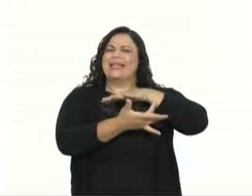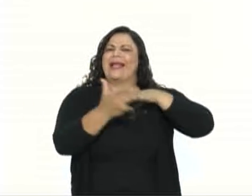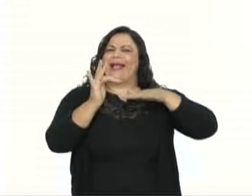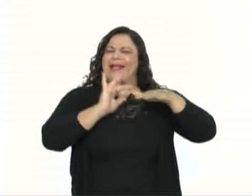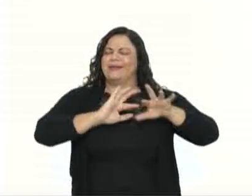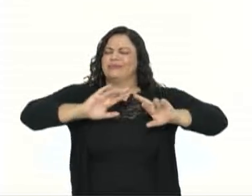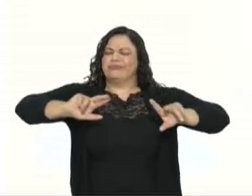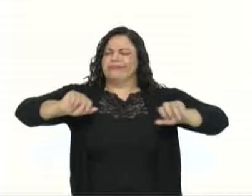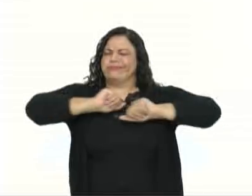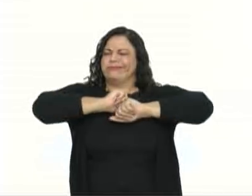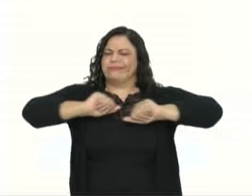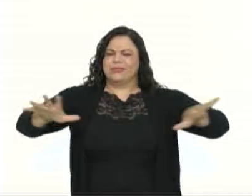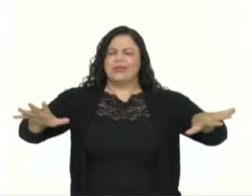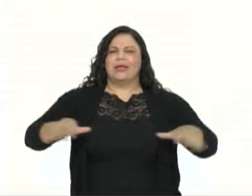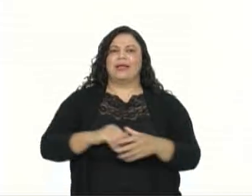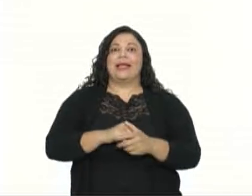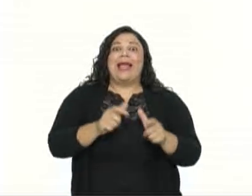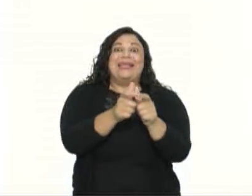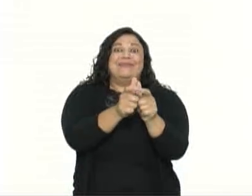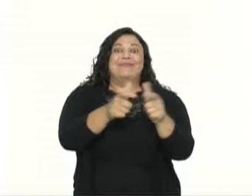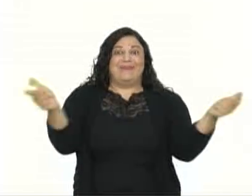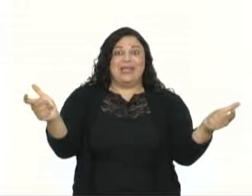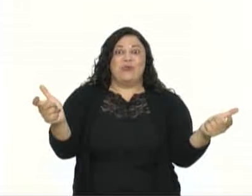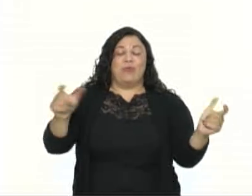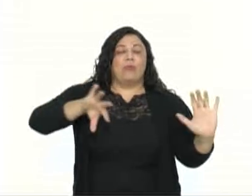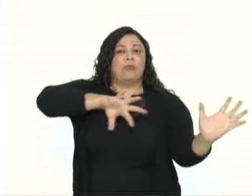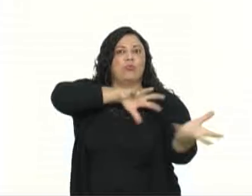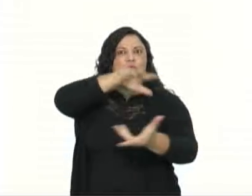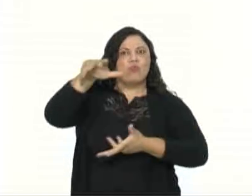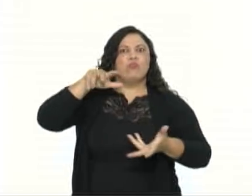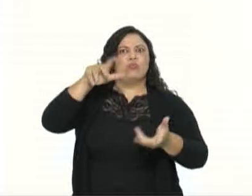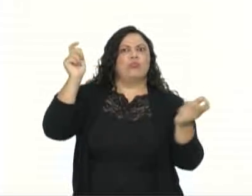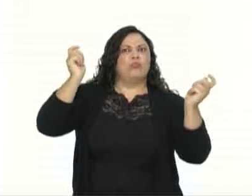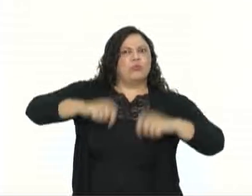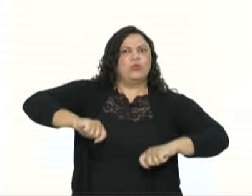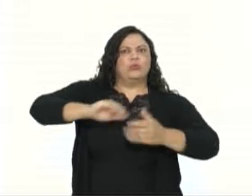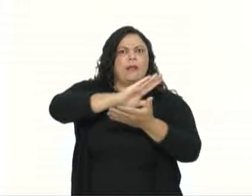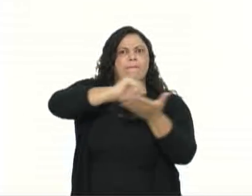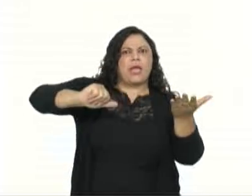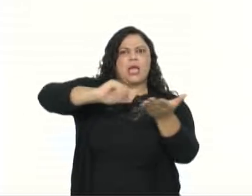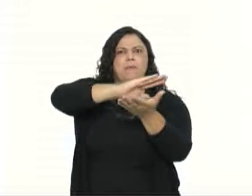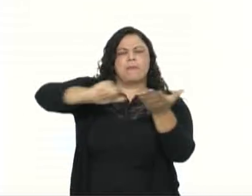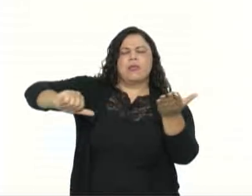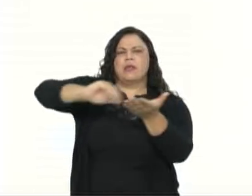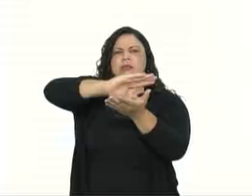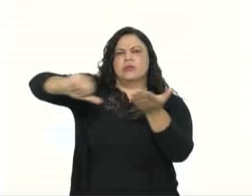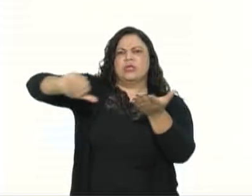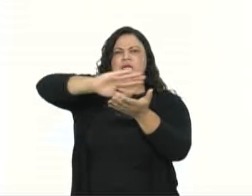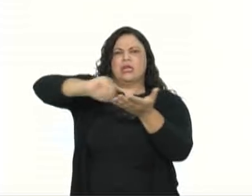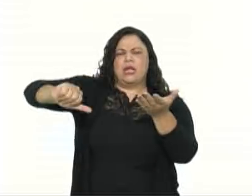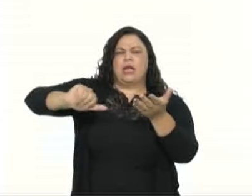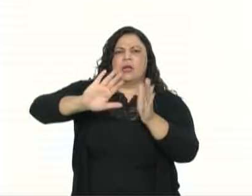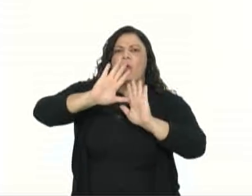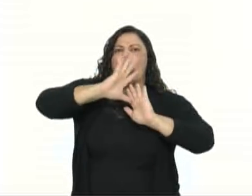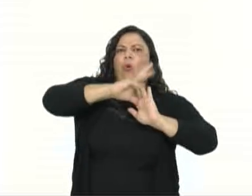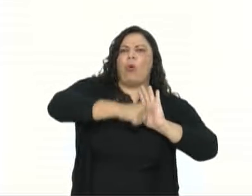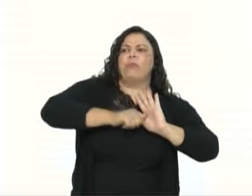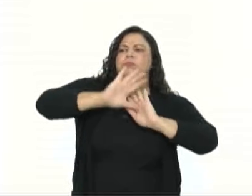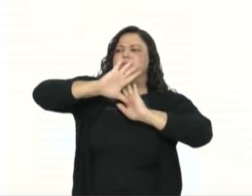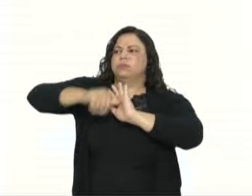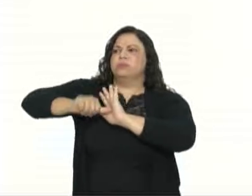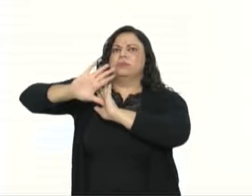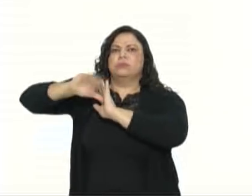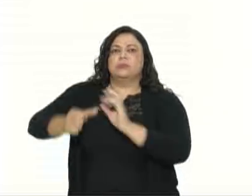minério, as maiores do planeta, estariam sendo dilapidadas por meio de contrabando ou da venda a